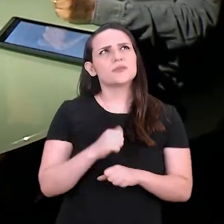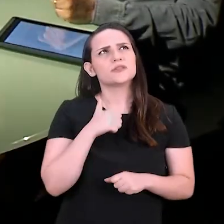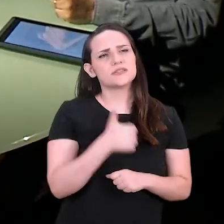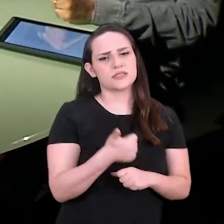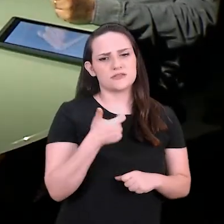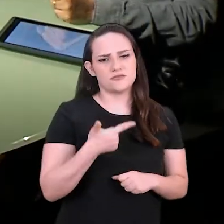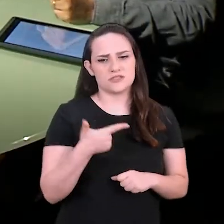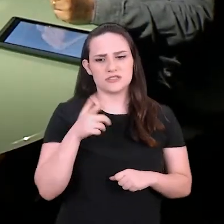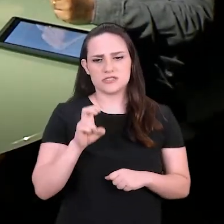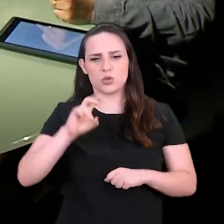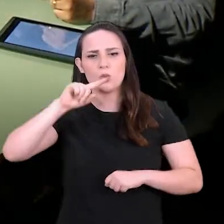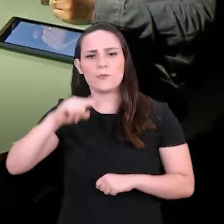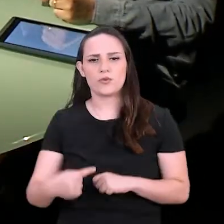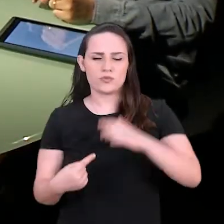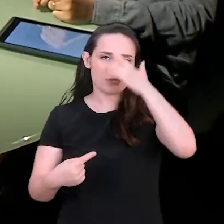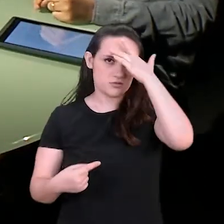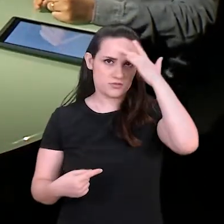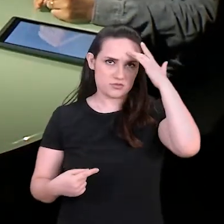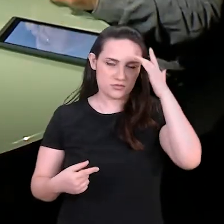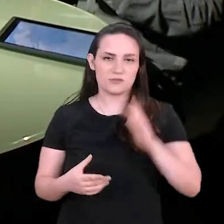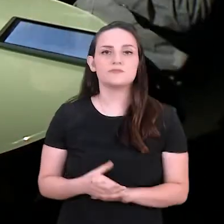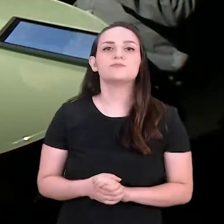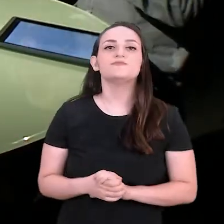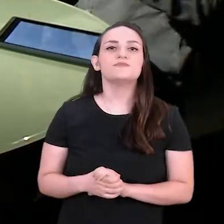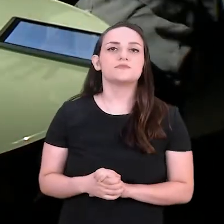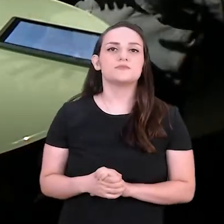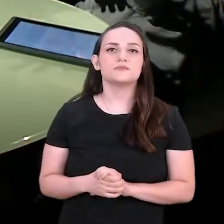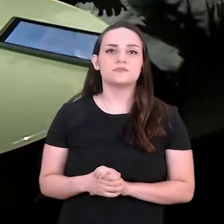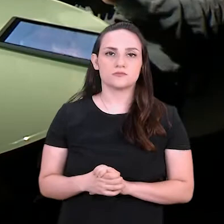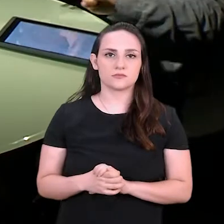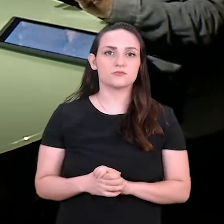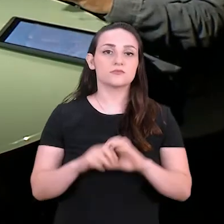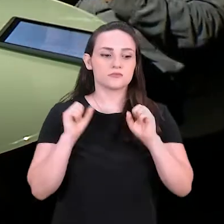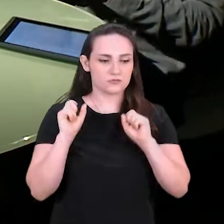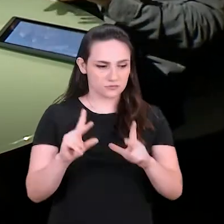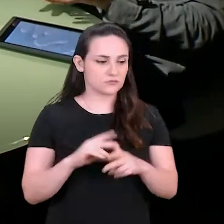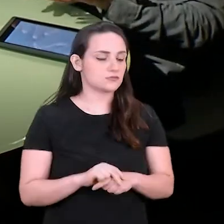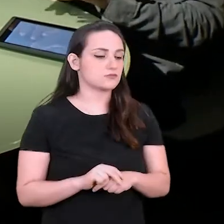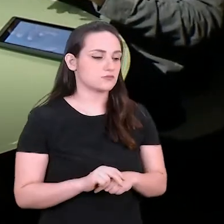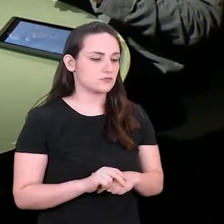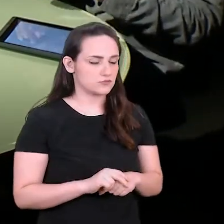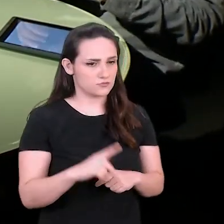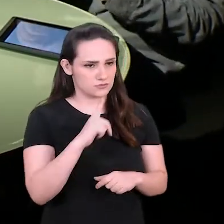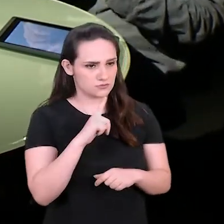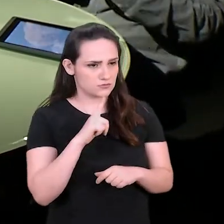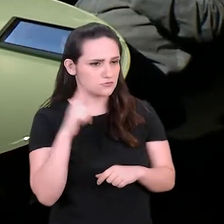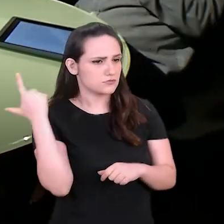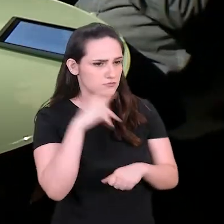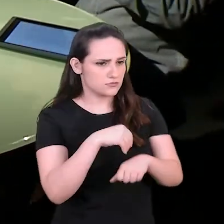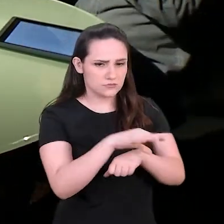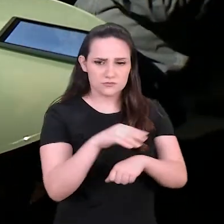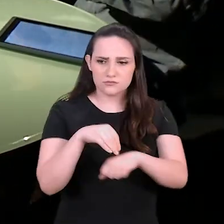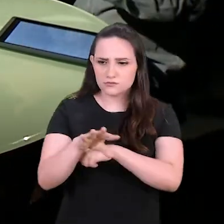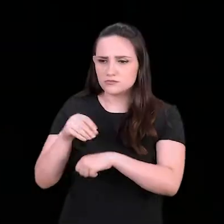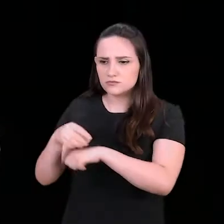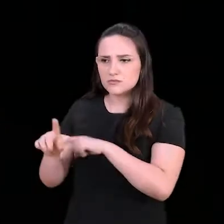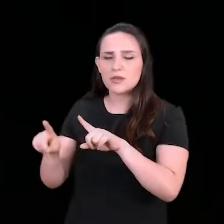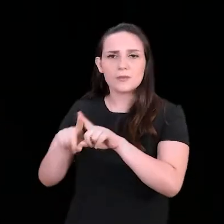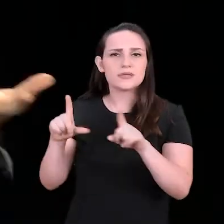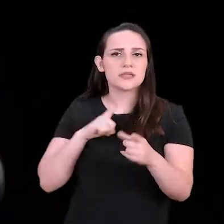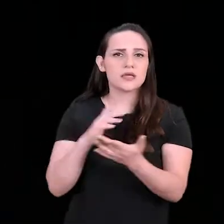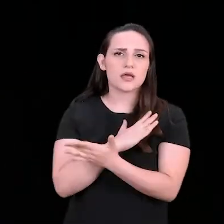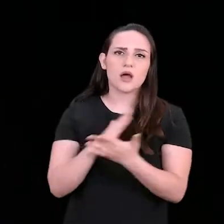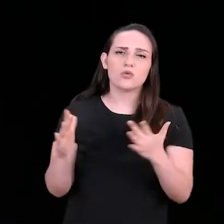mais de 125 mil pessoas. Né? E aí, para o alcance de cada visualização do conteúdo, e com essa falta